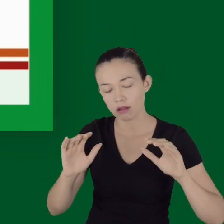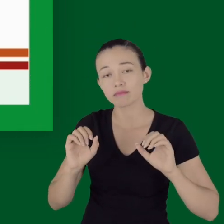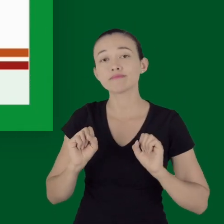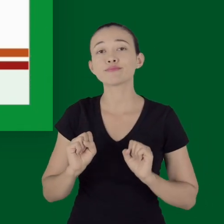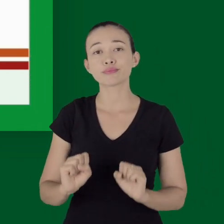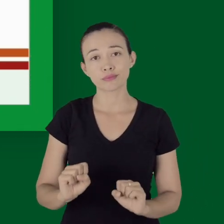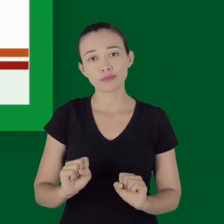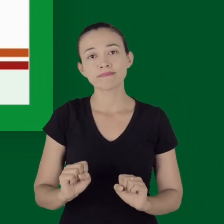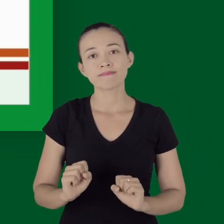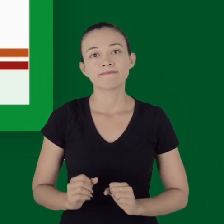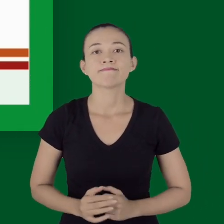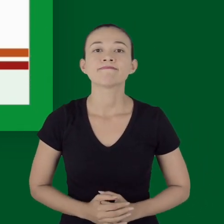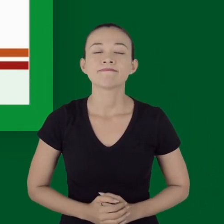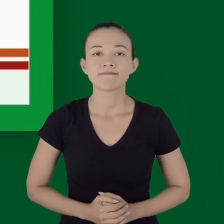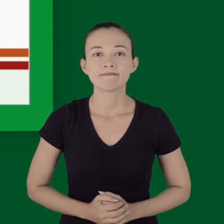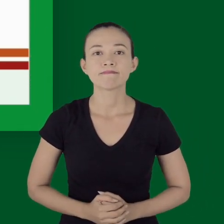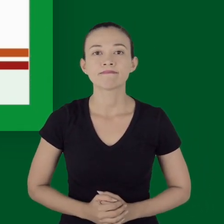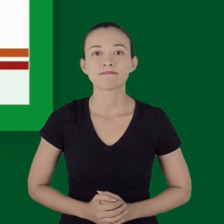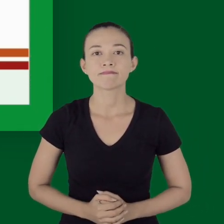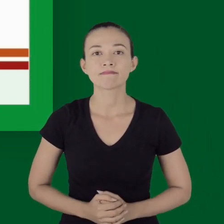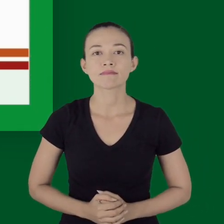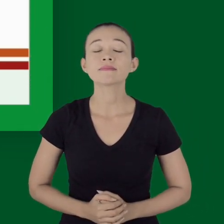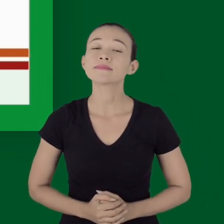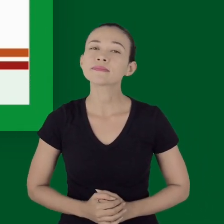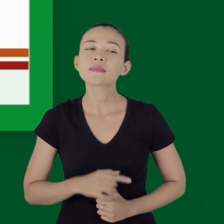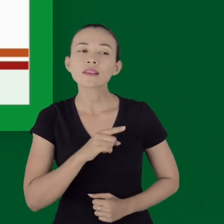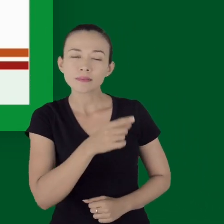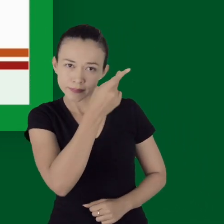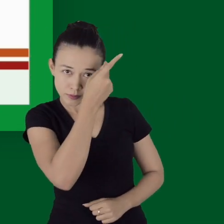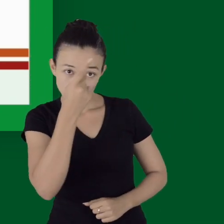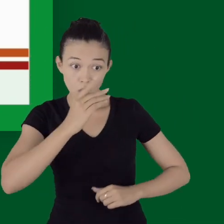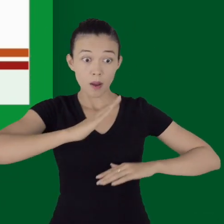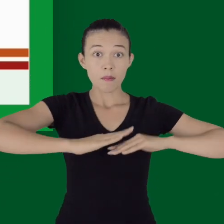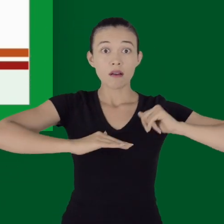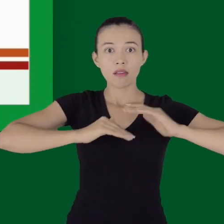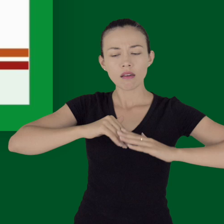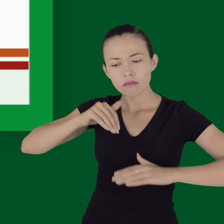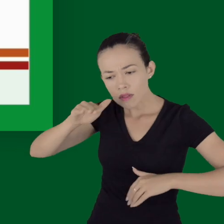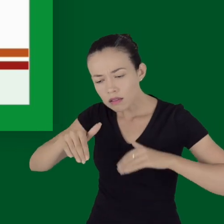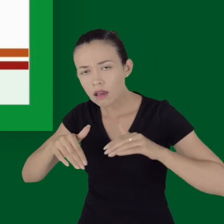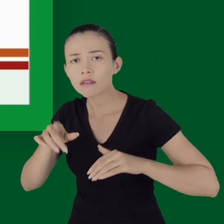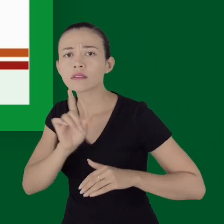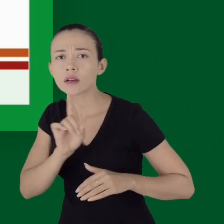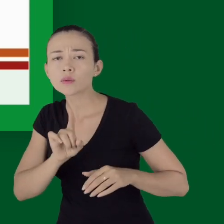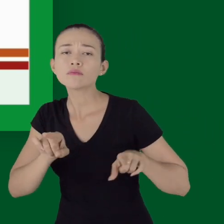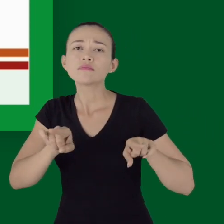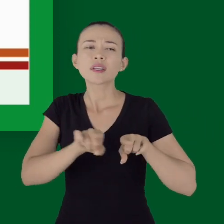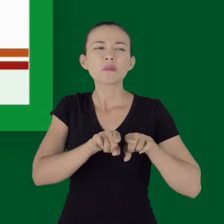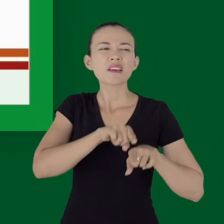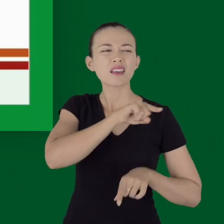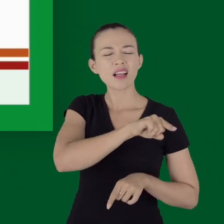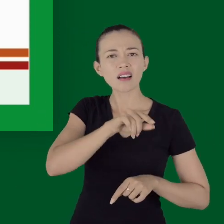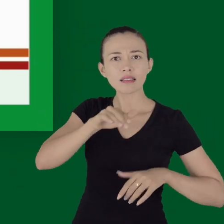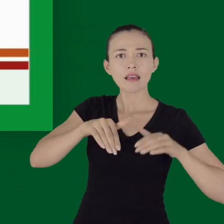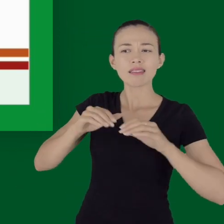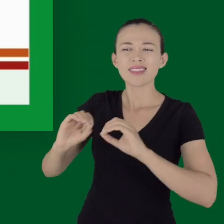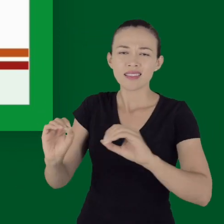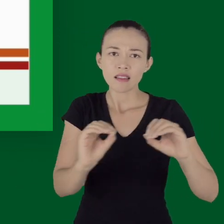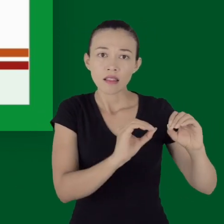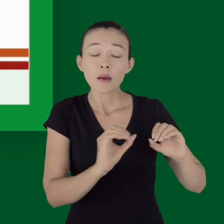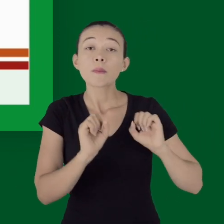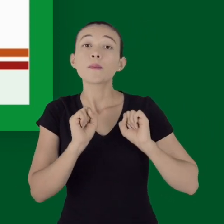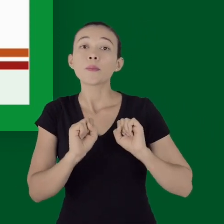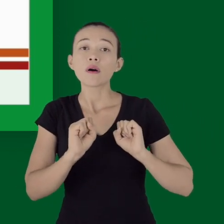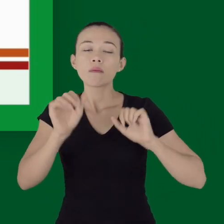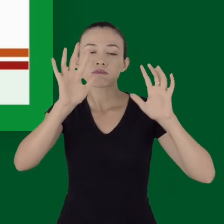cerebral e ocasionando no afogamento, né? Nadadores iniciantes e não nadadores se afogam